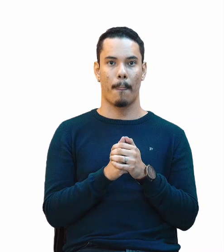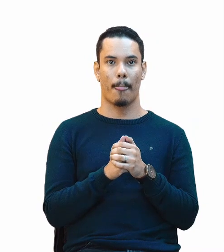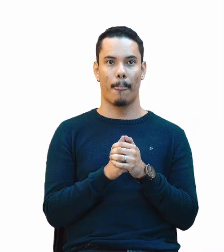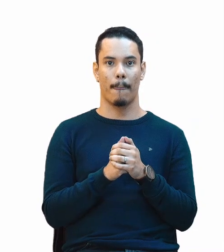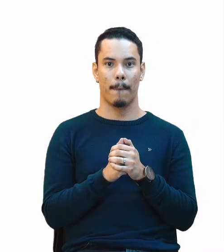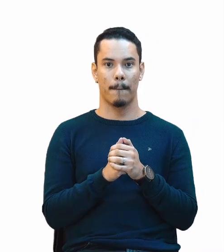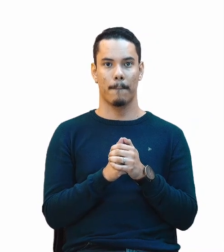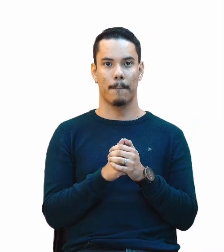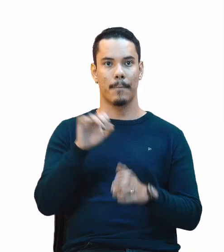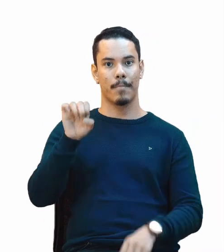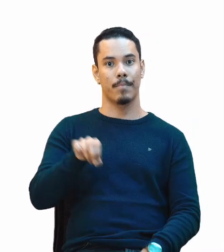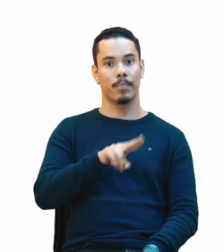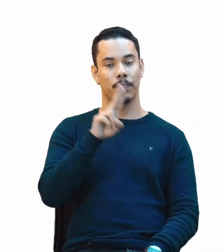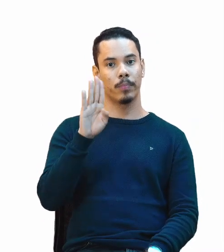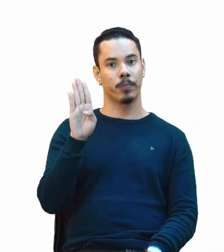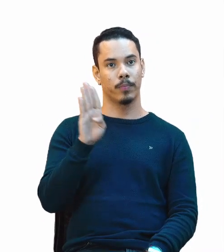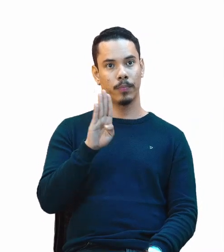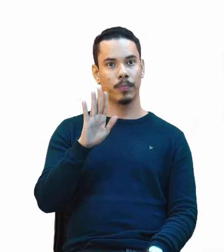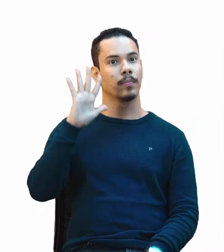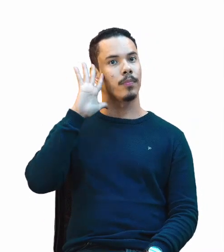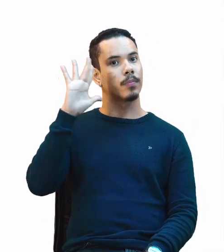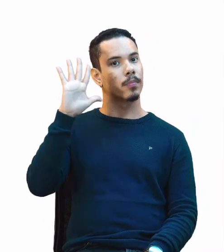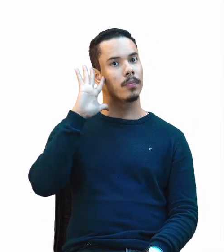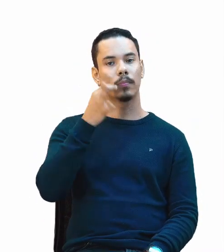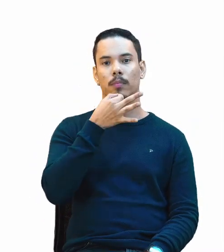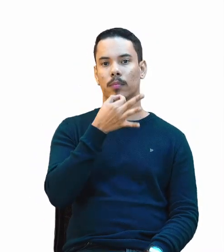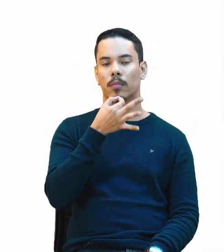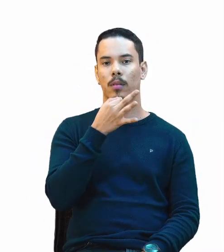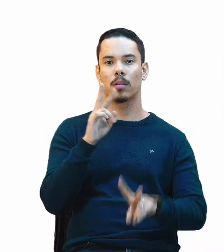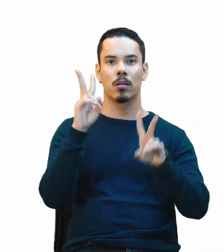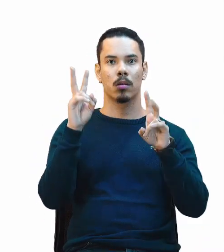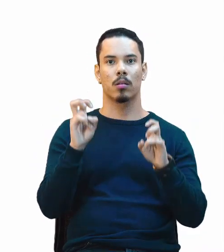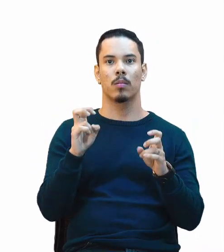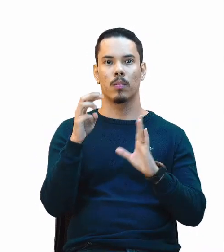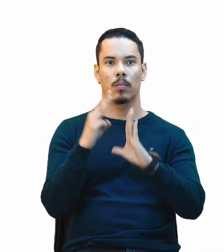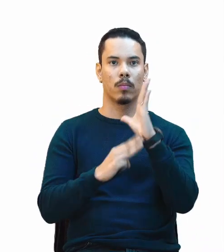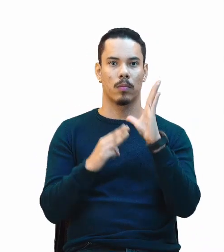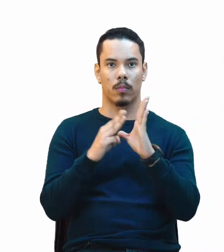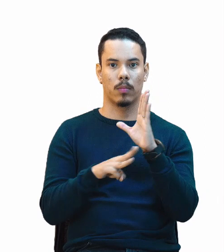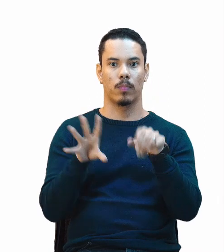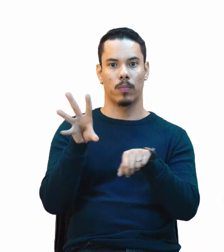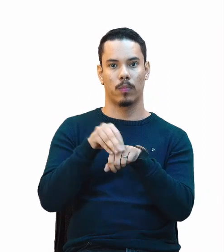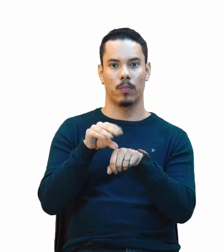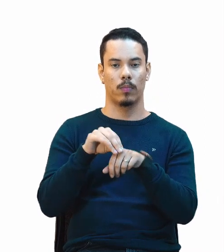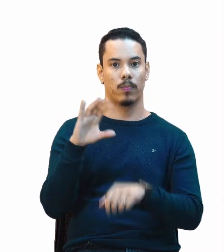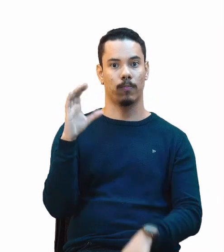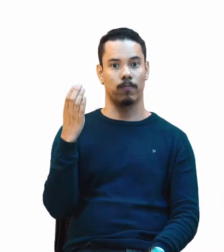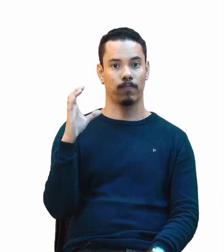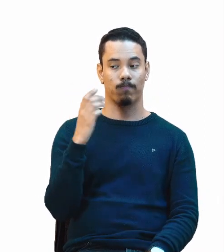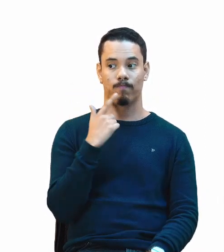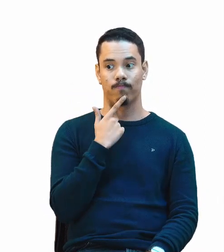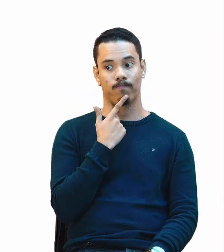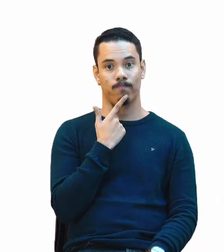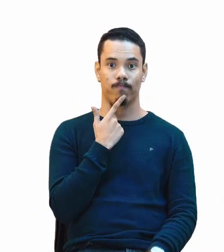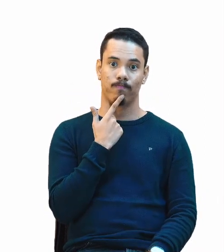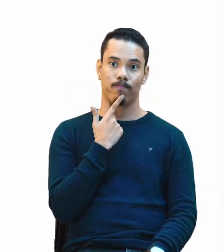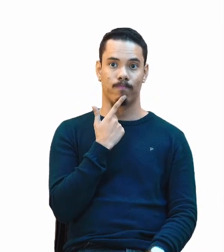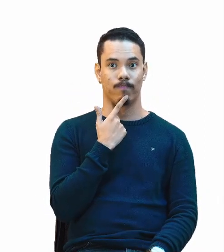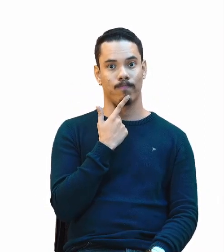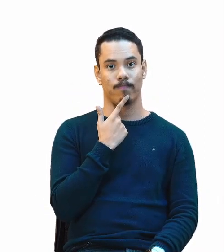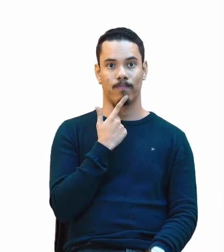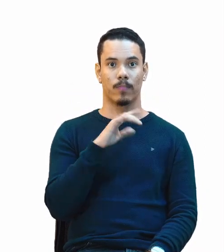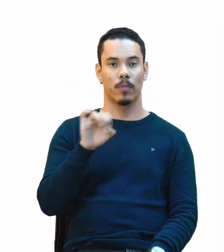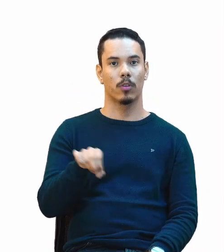O B, teoria crítica sobre a essência e o método do conhecimento científico. Será? Ou